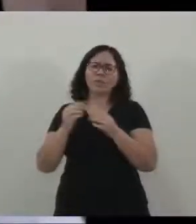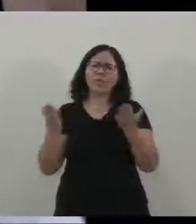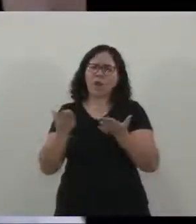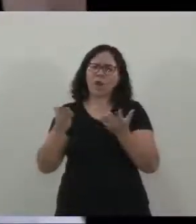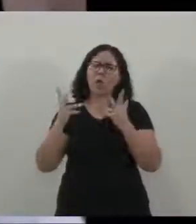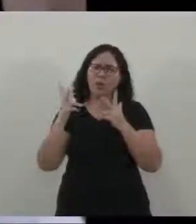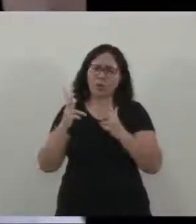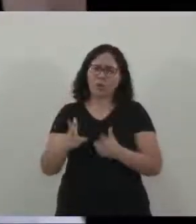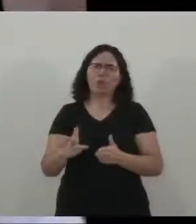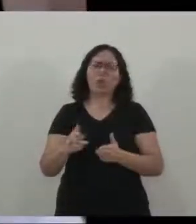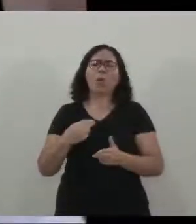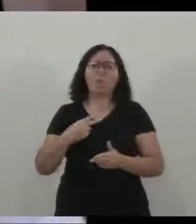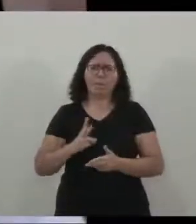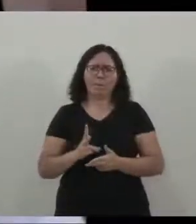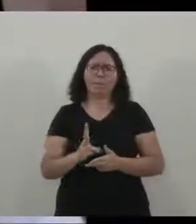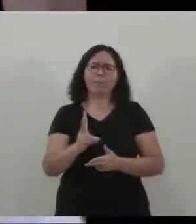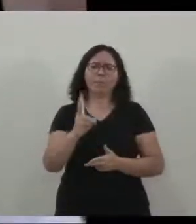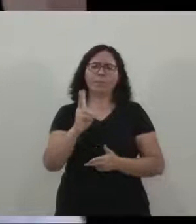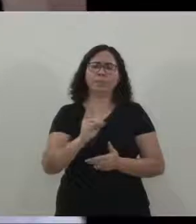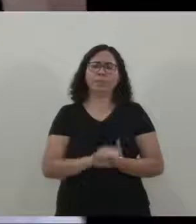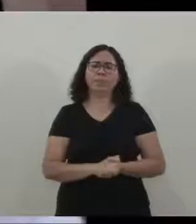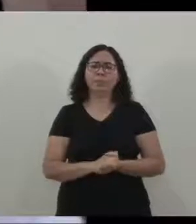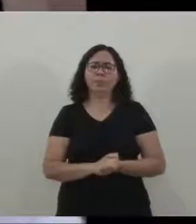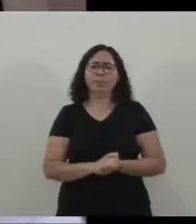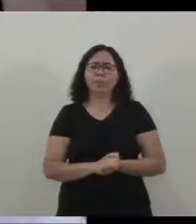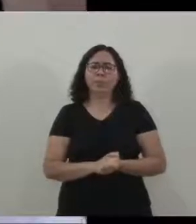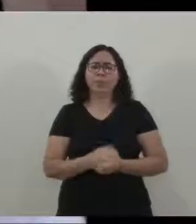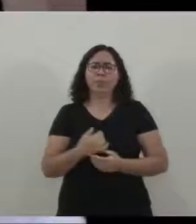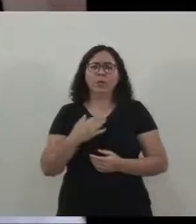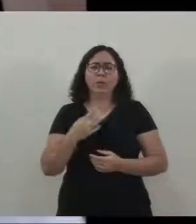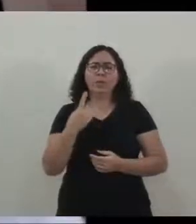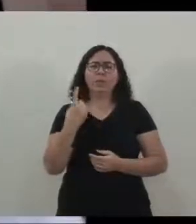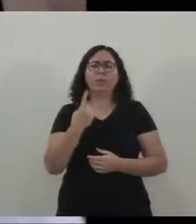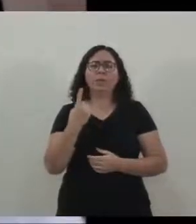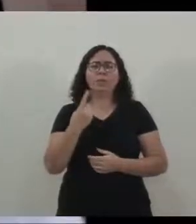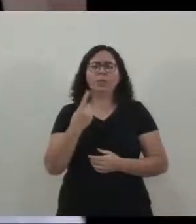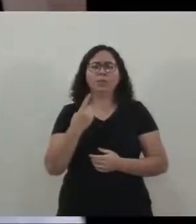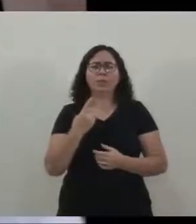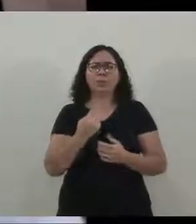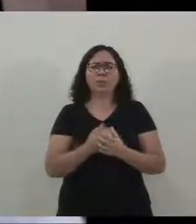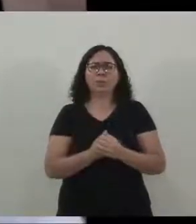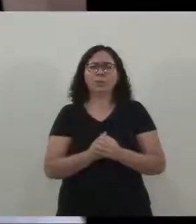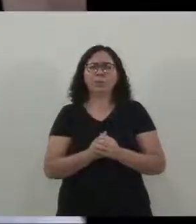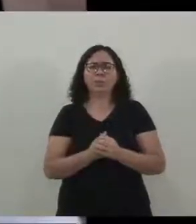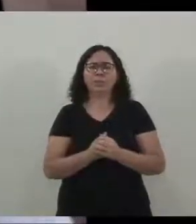e quero manter. Eu quero, assim, primeiro registrar